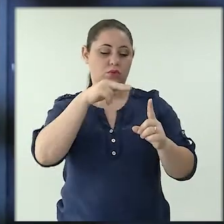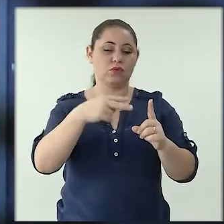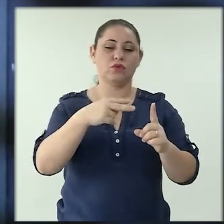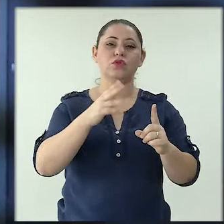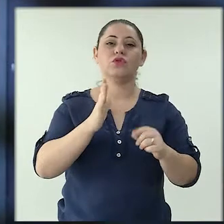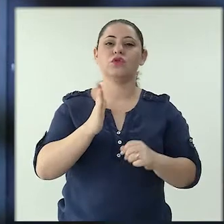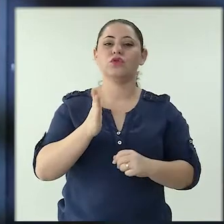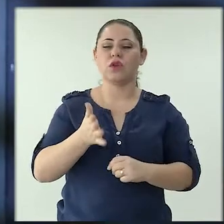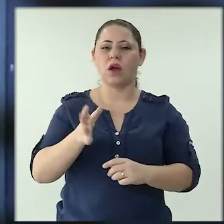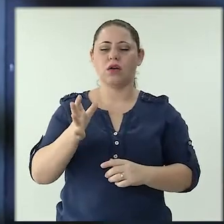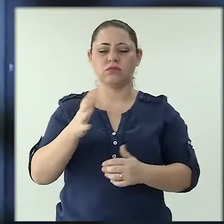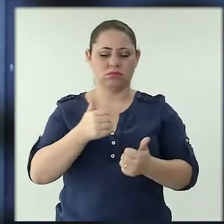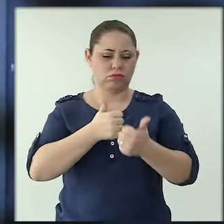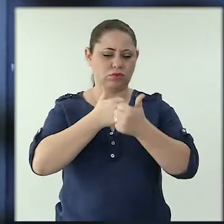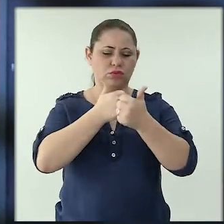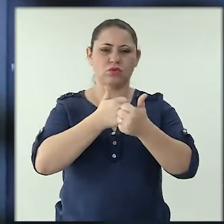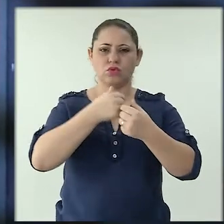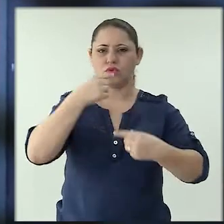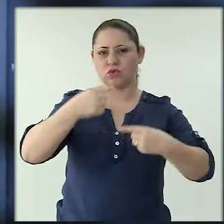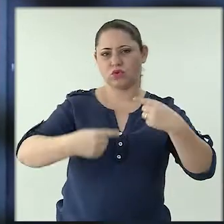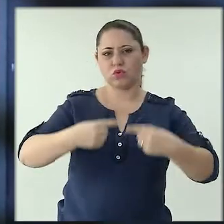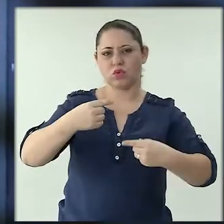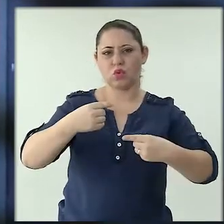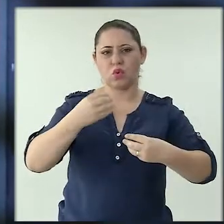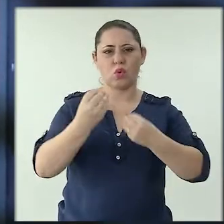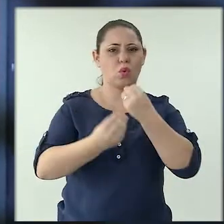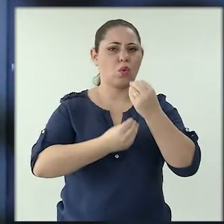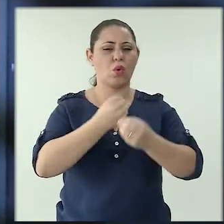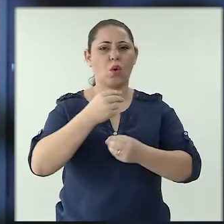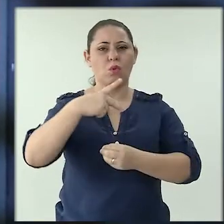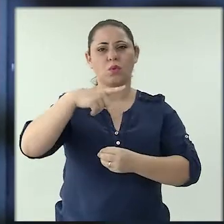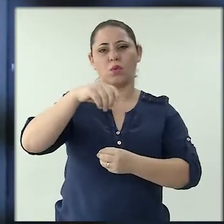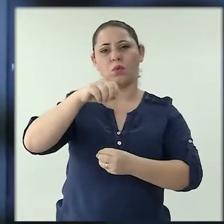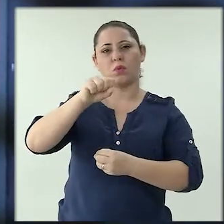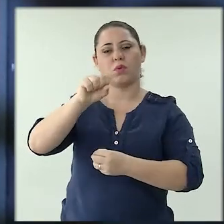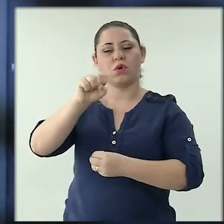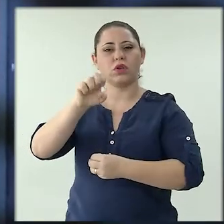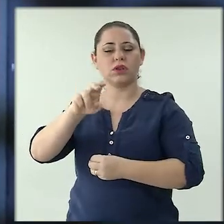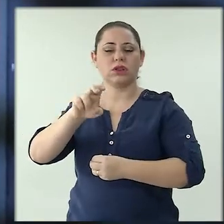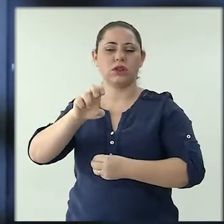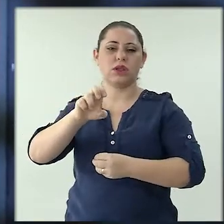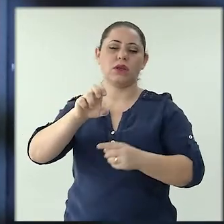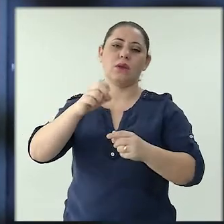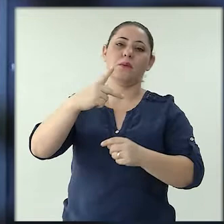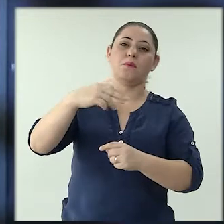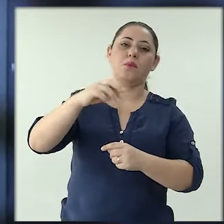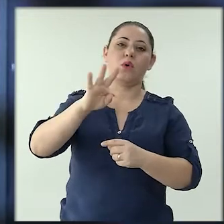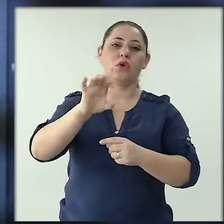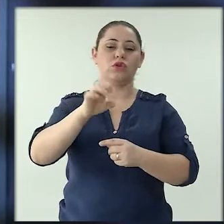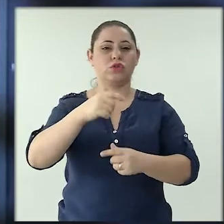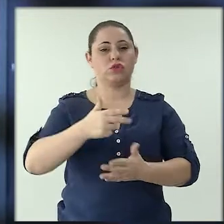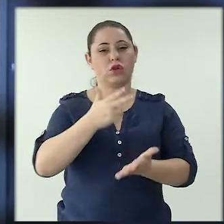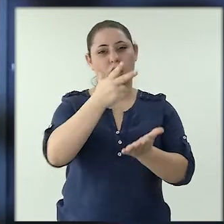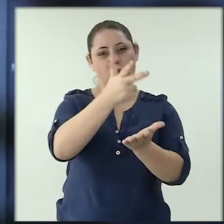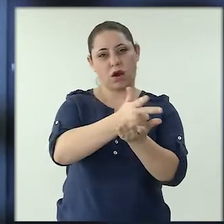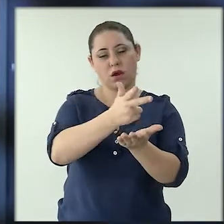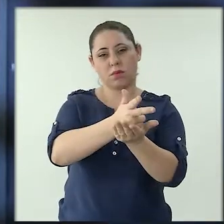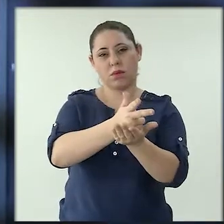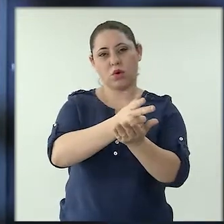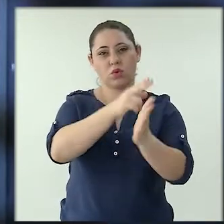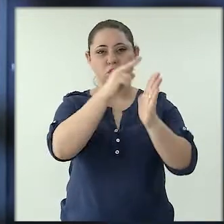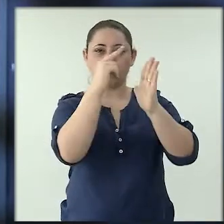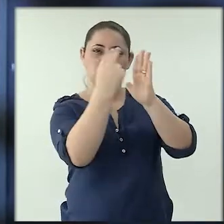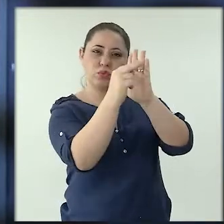Vista você já acompanhou discussões como a posse, o porte de arma, como a retificação